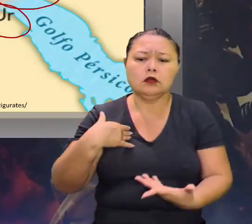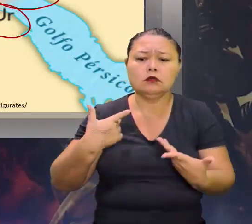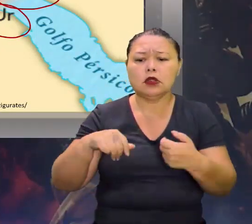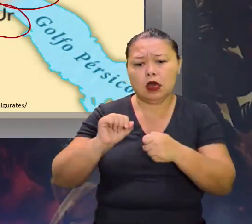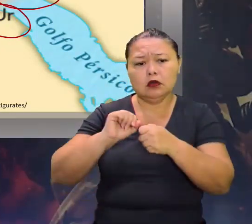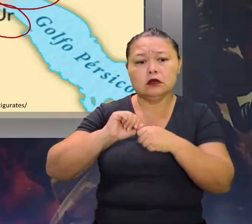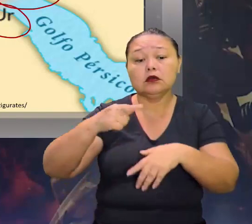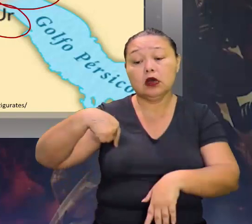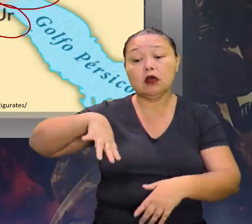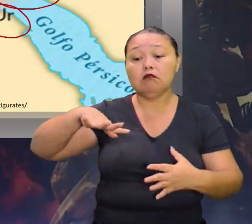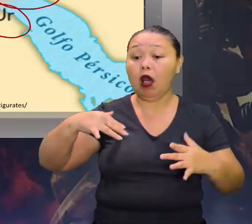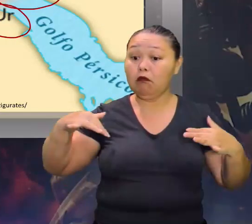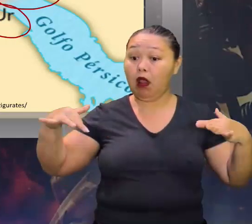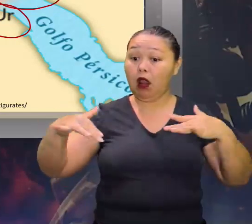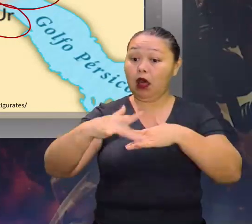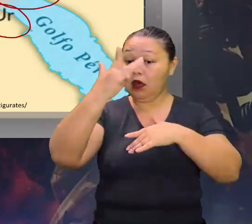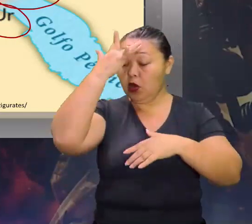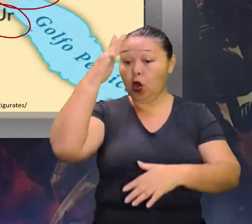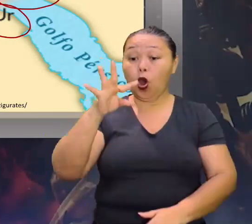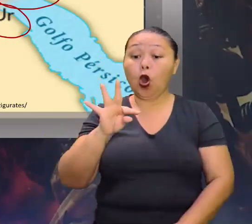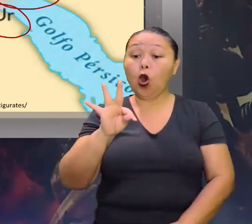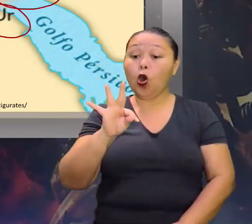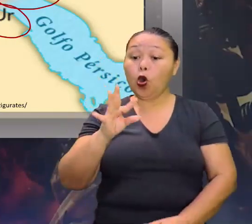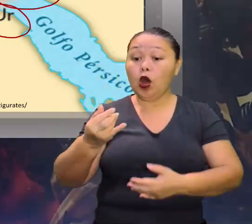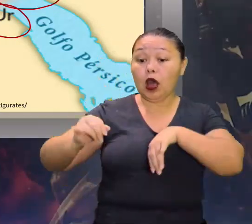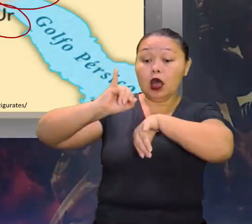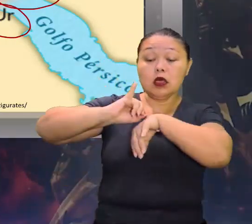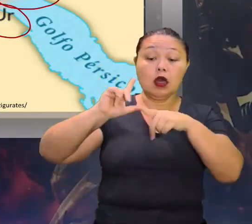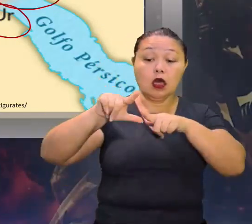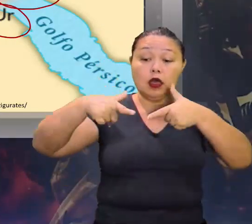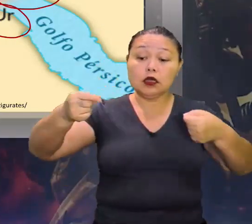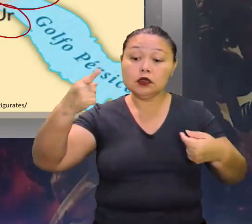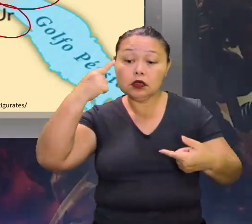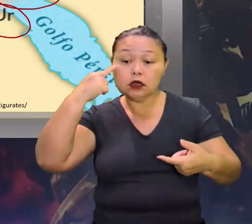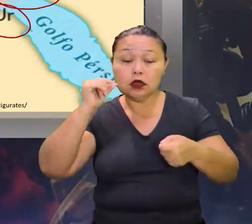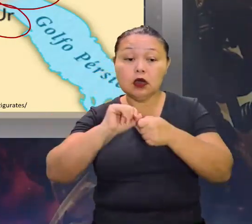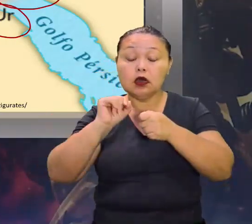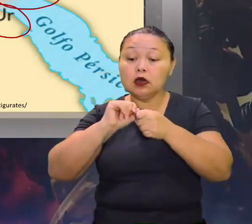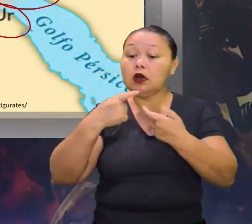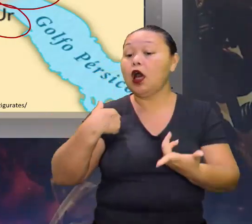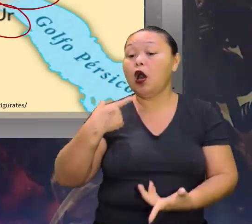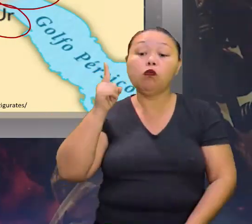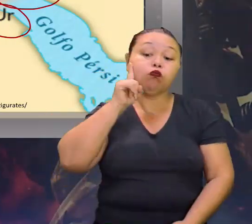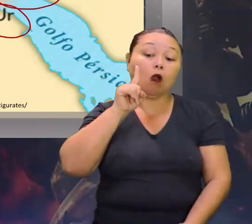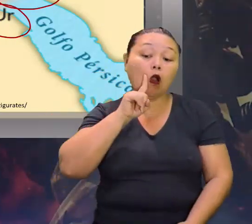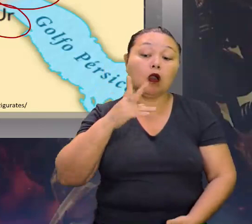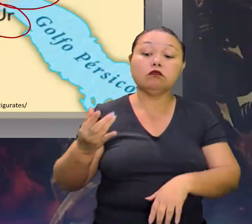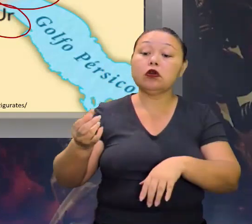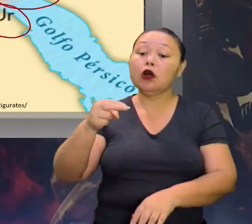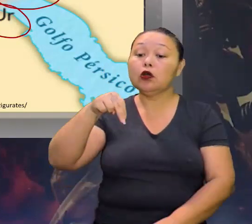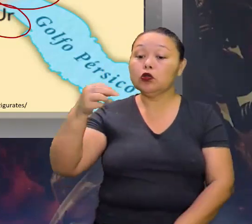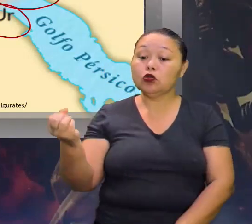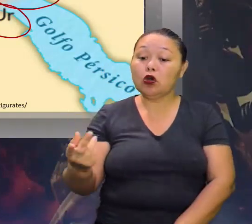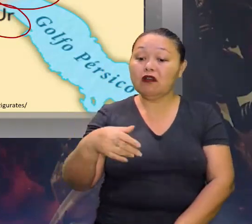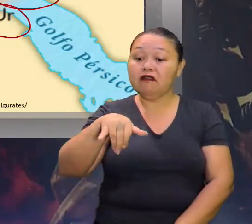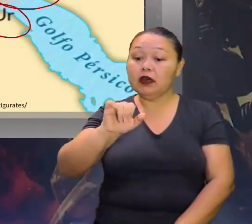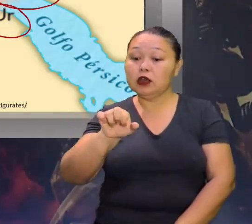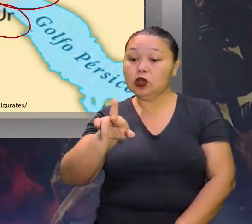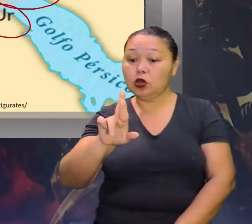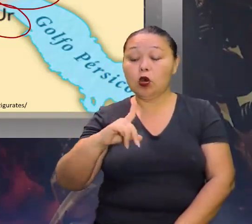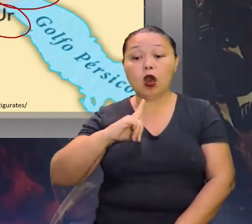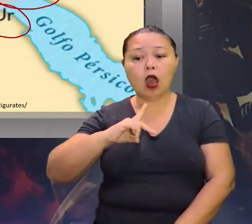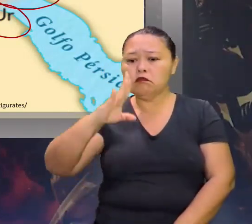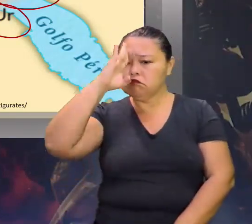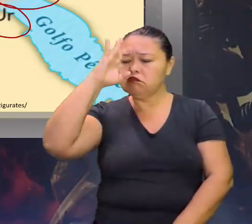do planeta, Tóquio, no Japão, Nova York, nos Estados Unidos. As